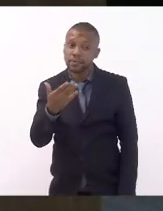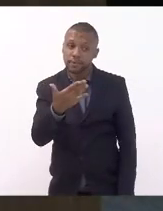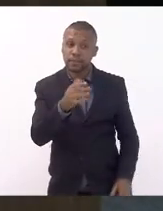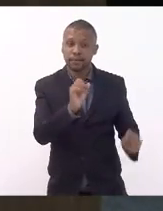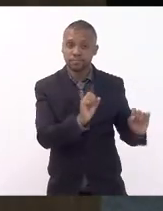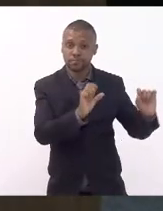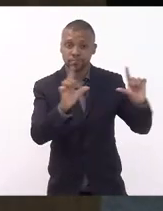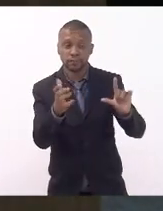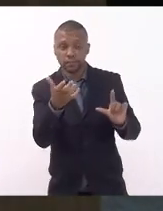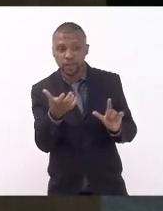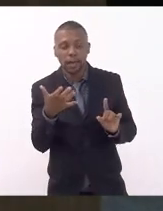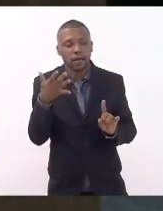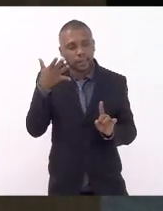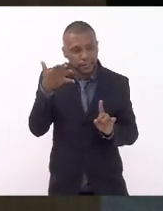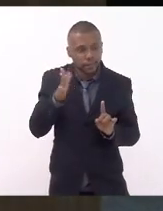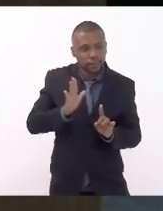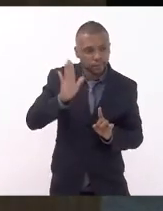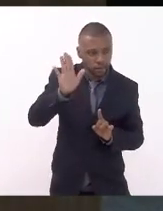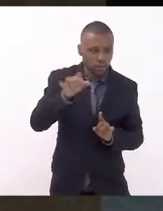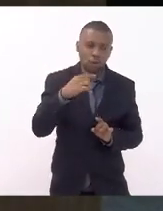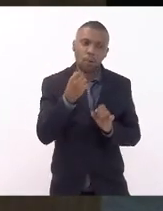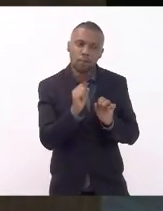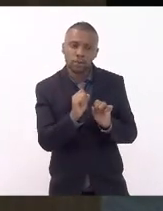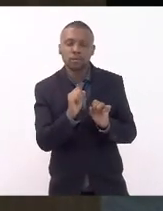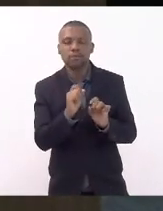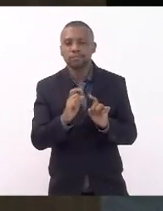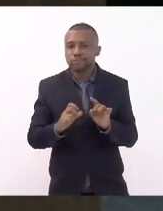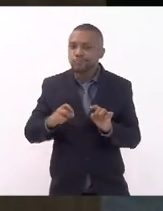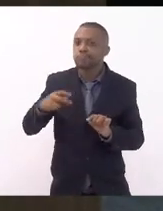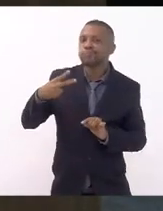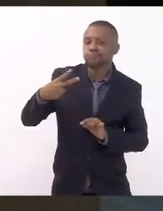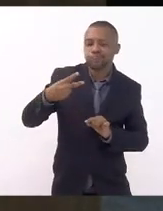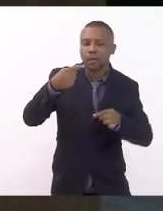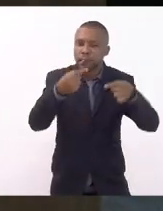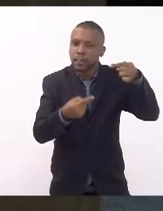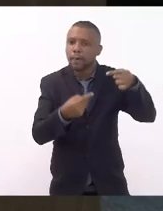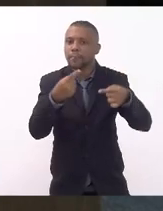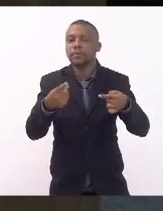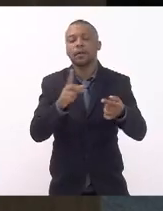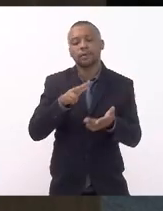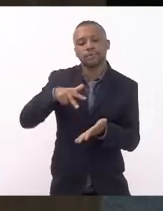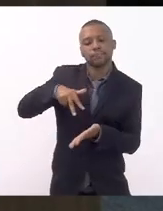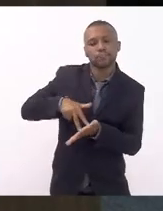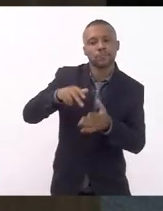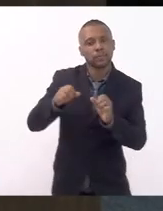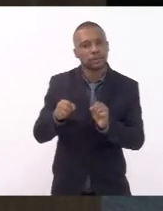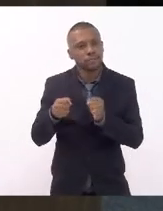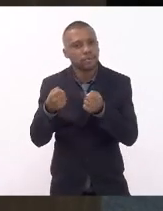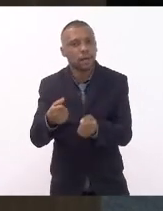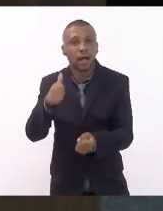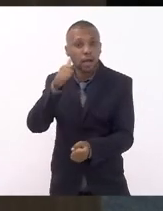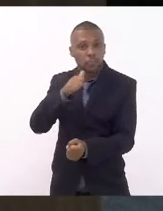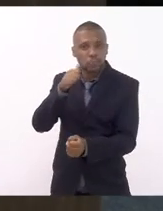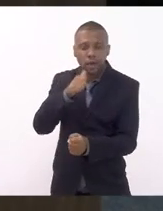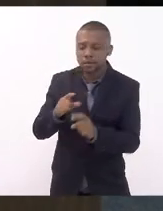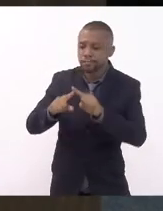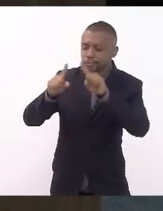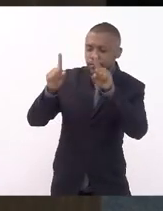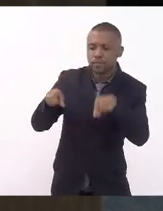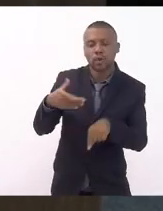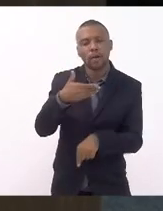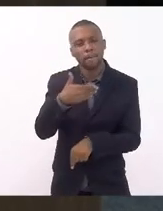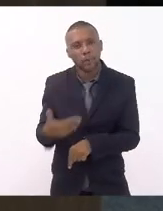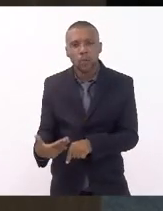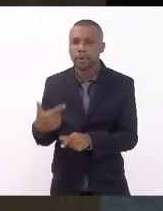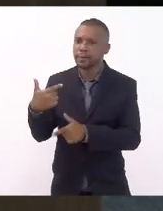aí para a gente fazer essa dobrada aqui dentro e defender as mulheres, as trabalhadoras, as